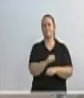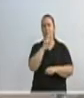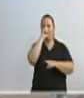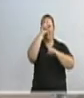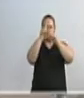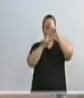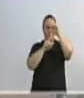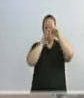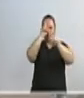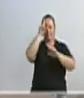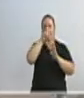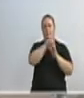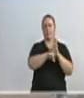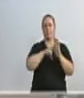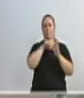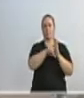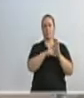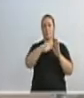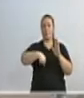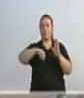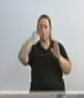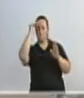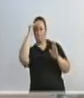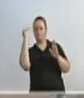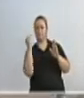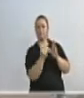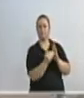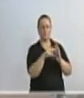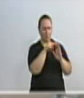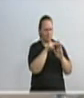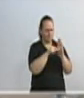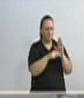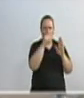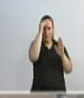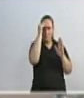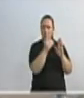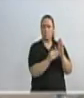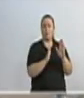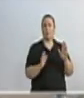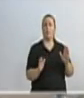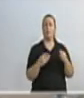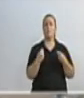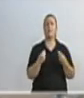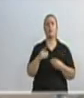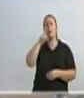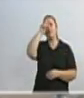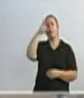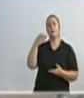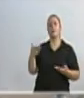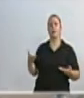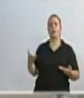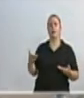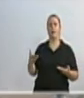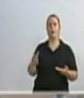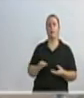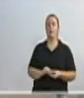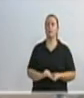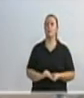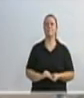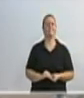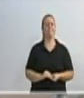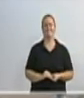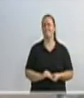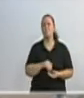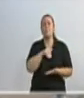seguir o que a normativa determina. Se tem uma normativa federal, para que inventar coisa aqui? Vamos seguir. Nós temos que dar o mínimo